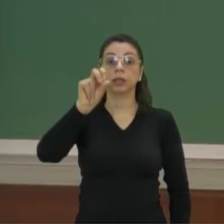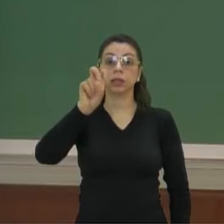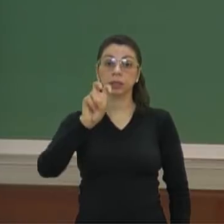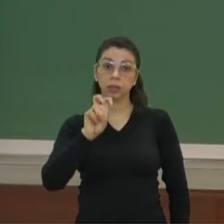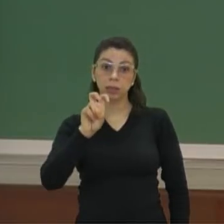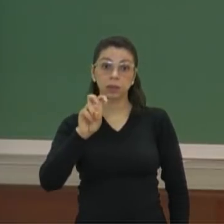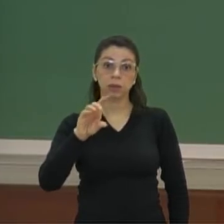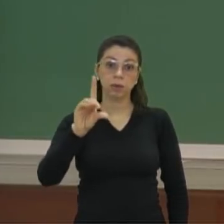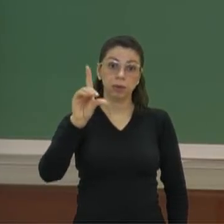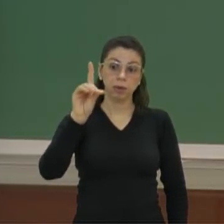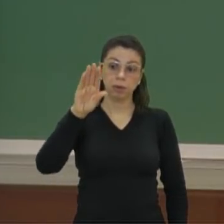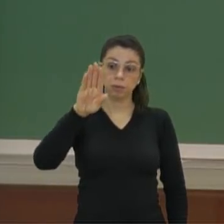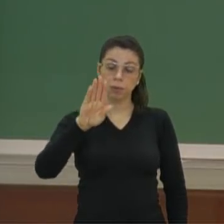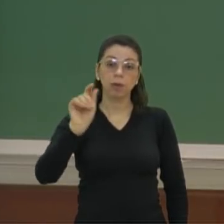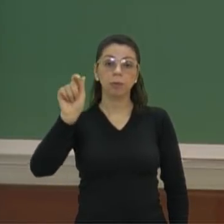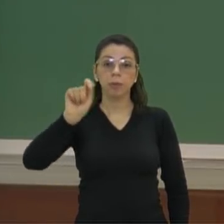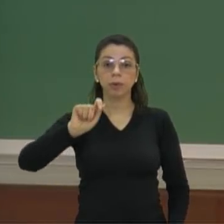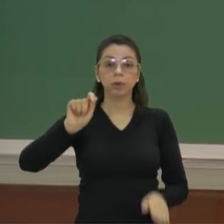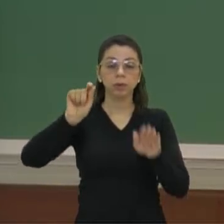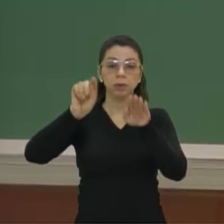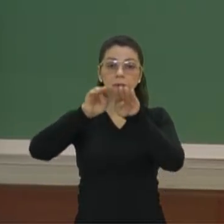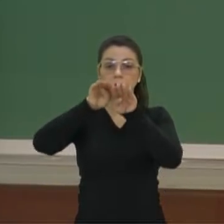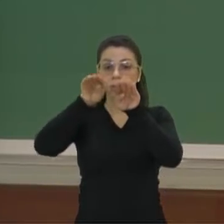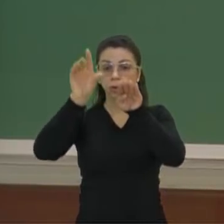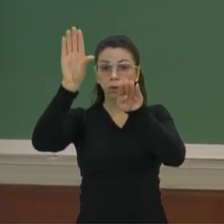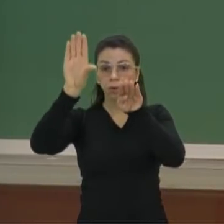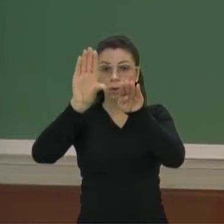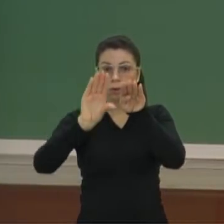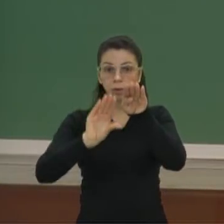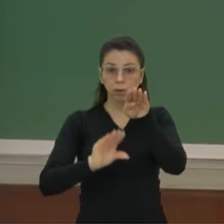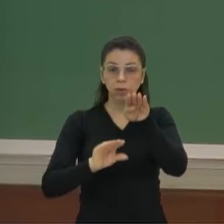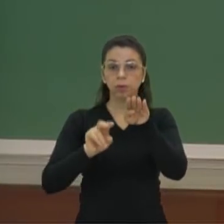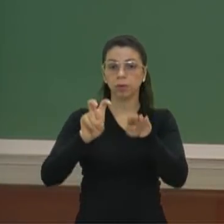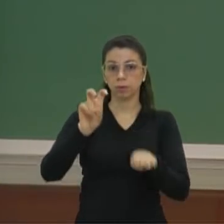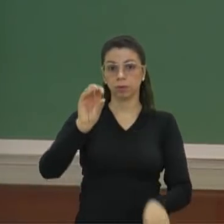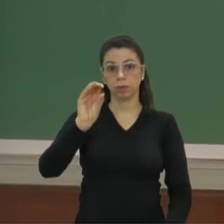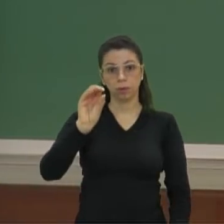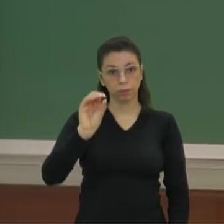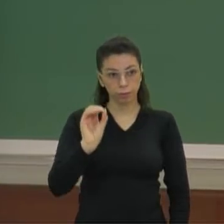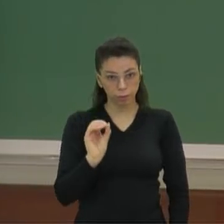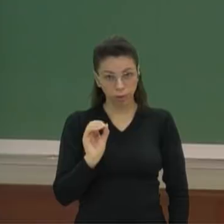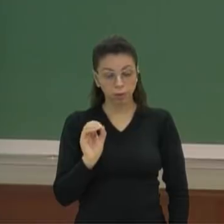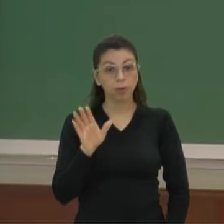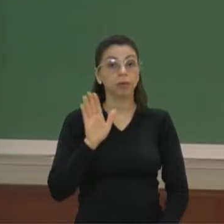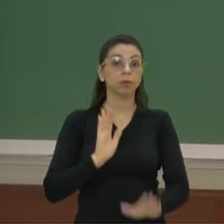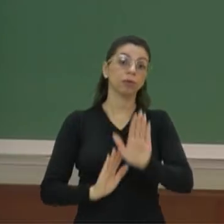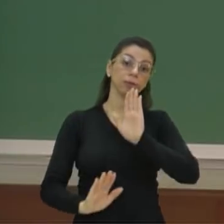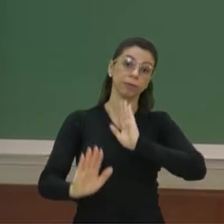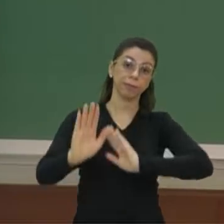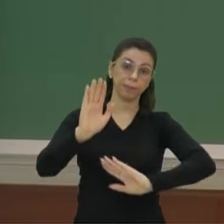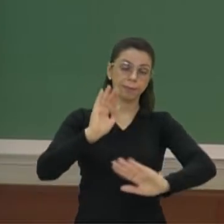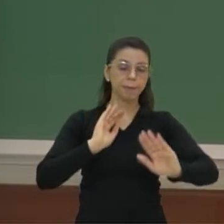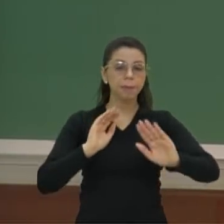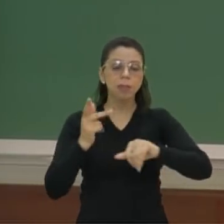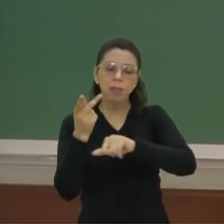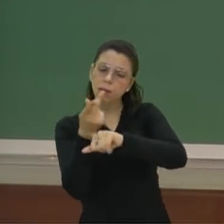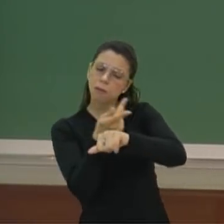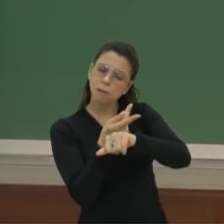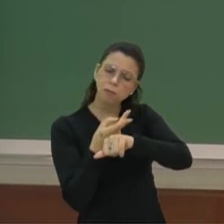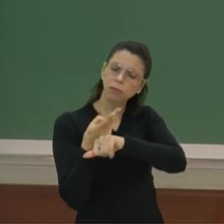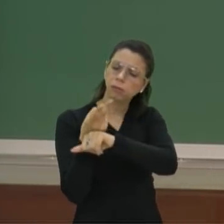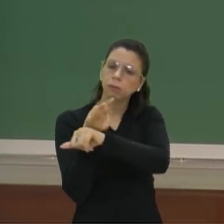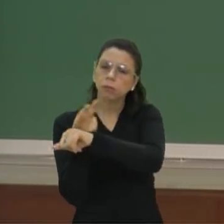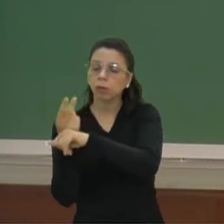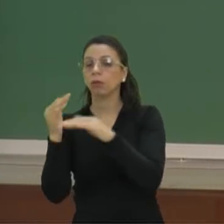Então, por isso, nós reduzimos para 50. Então, tome cuidado. Seja um xerife, vistorie a sua